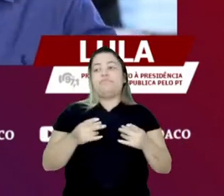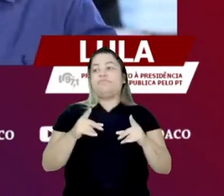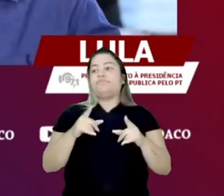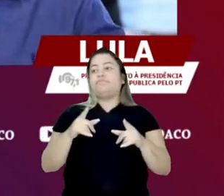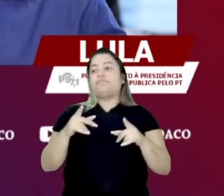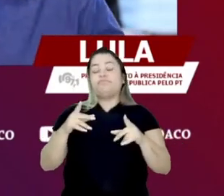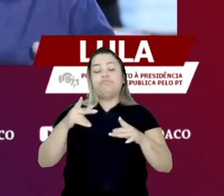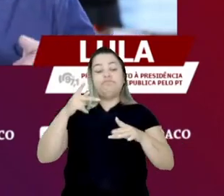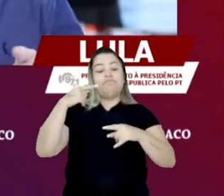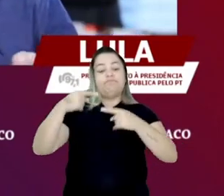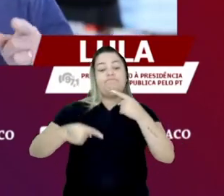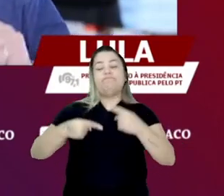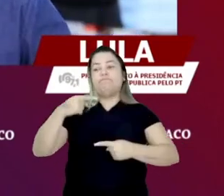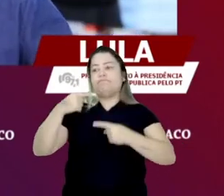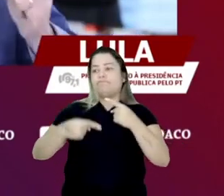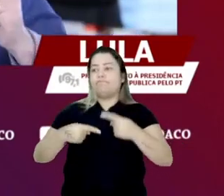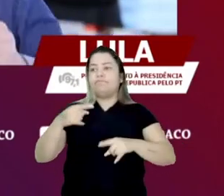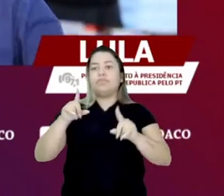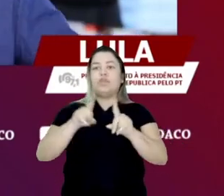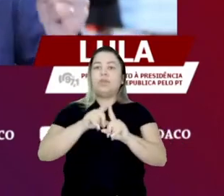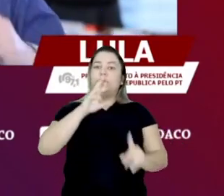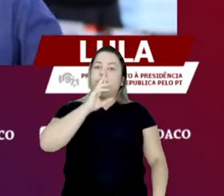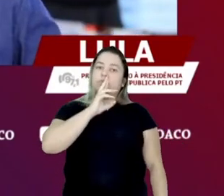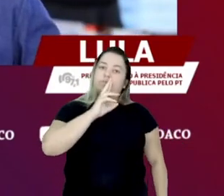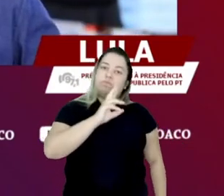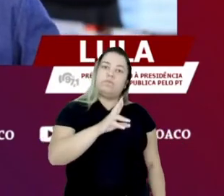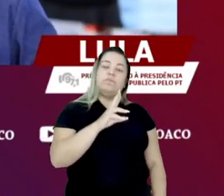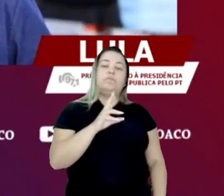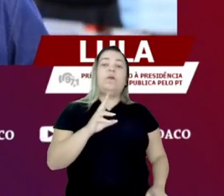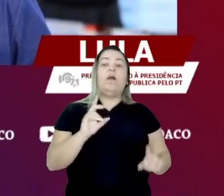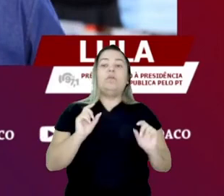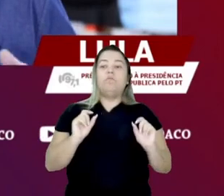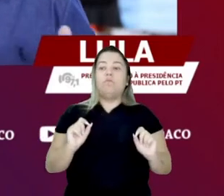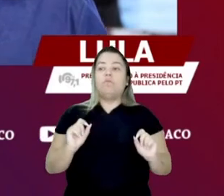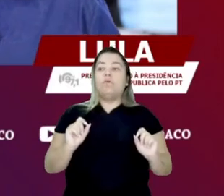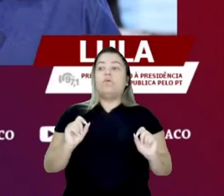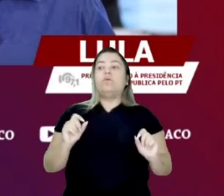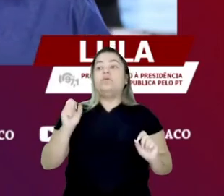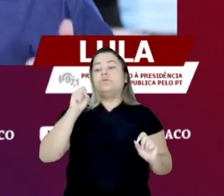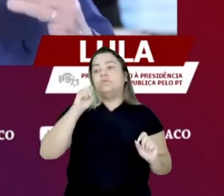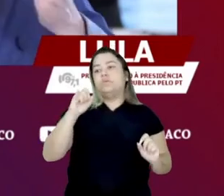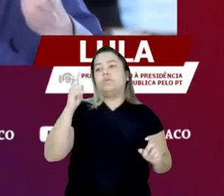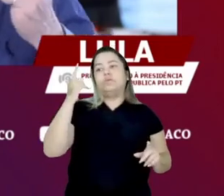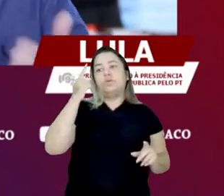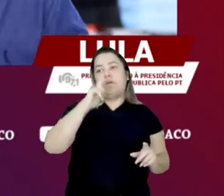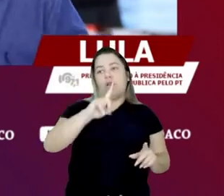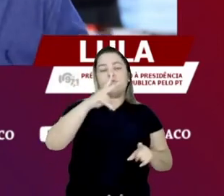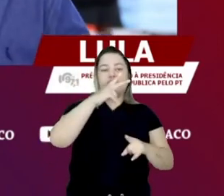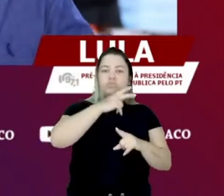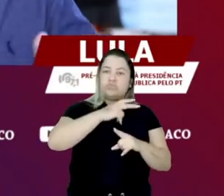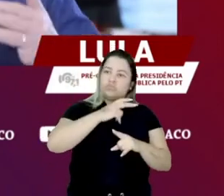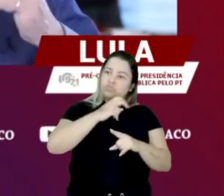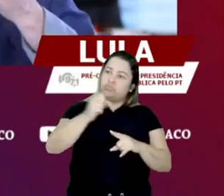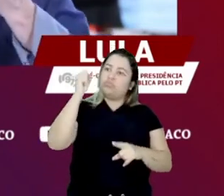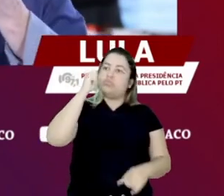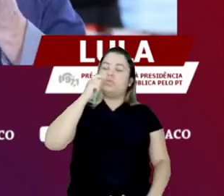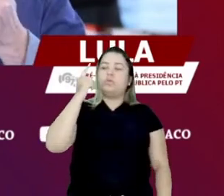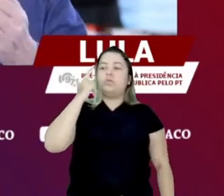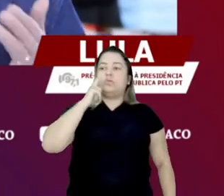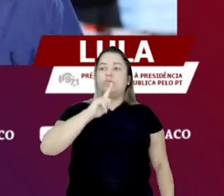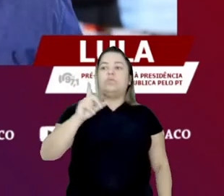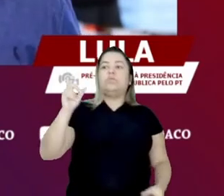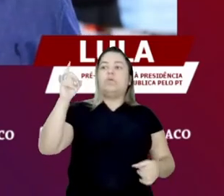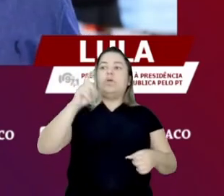conferência para que a gente trate as pessoas especiais dentro daquilo que é tecnicamente,